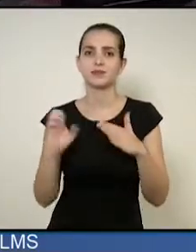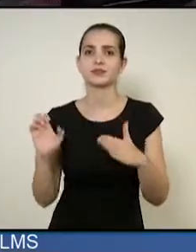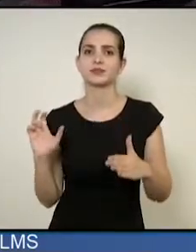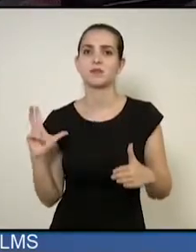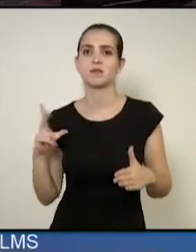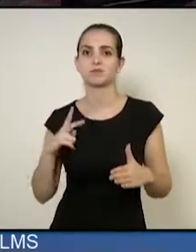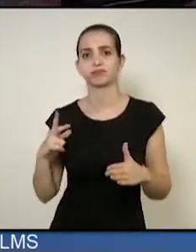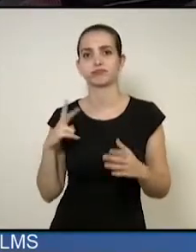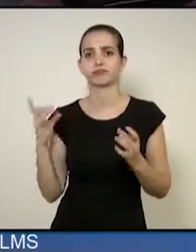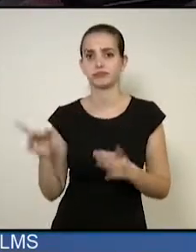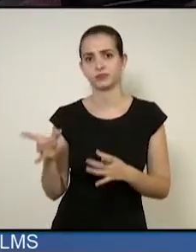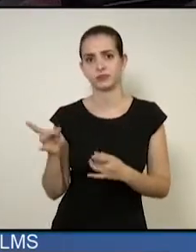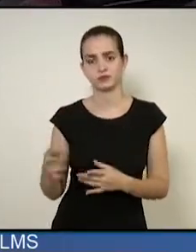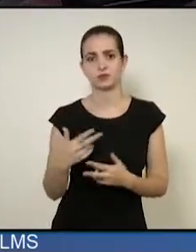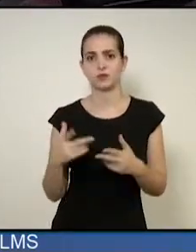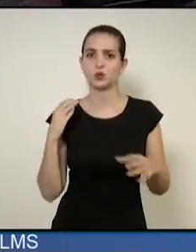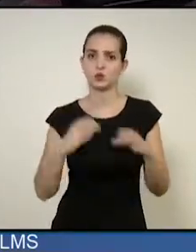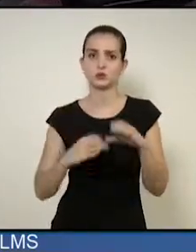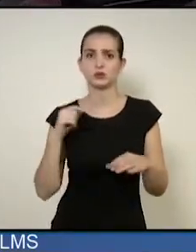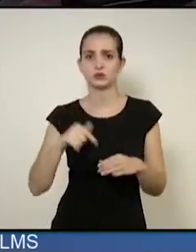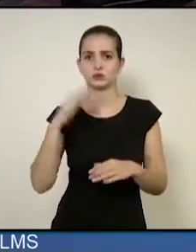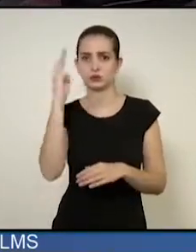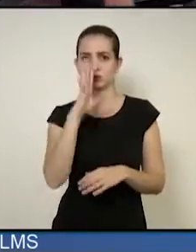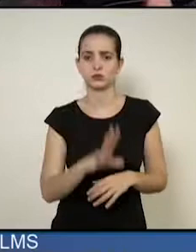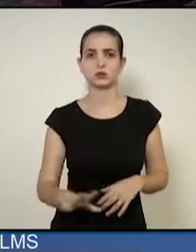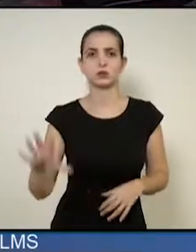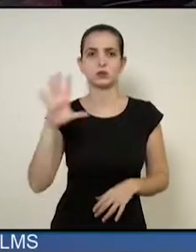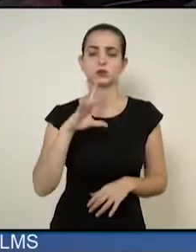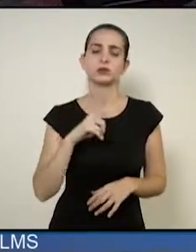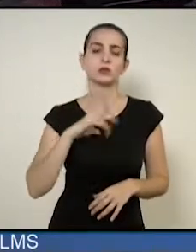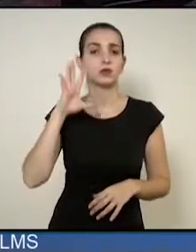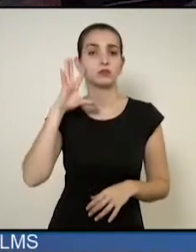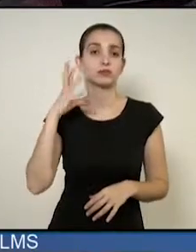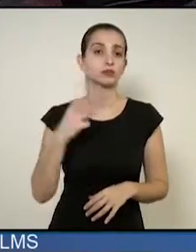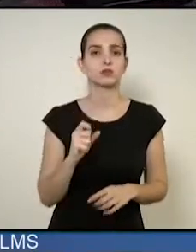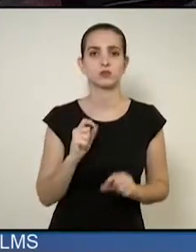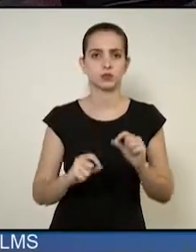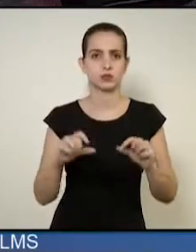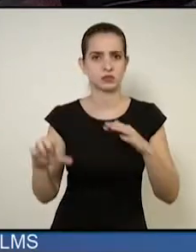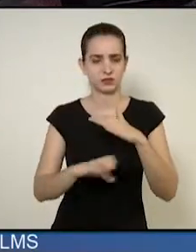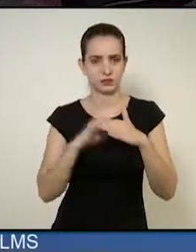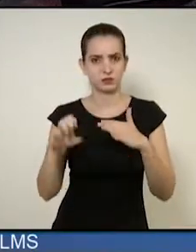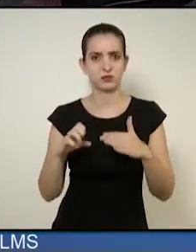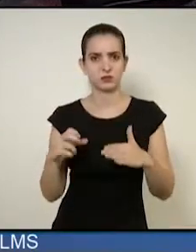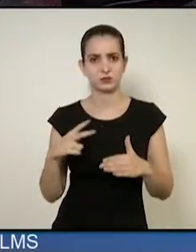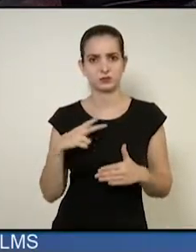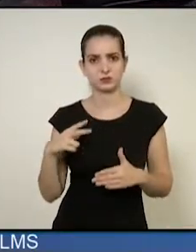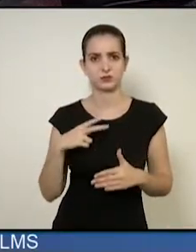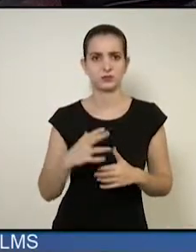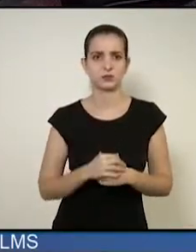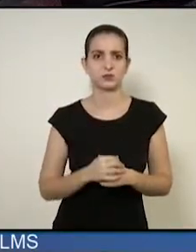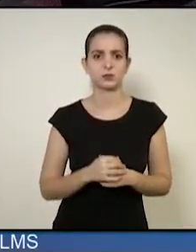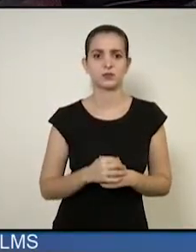da comunicação no Brasil, que resultou nisso. As empresas privadas, elas têm interesse